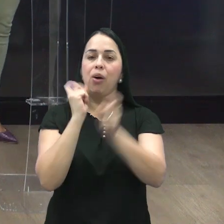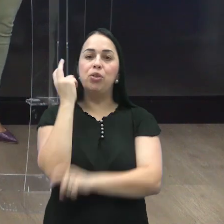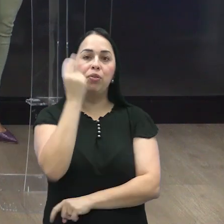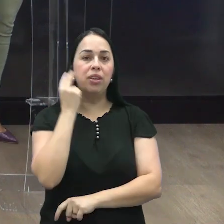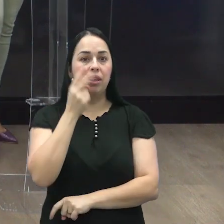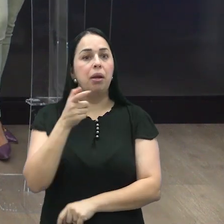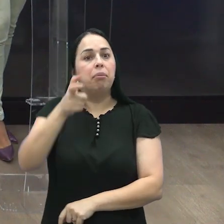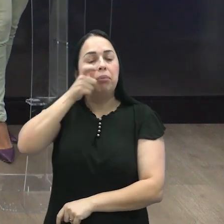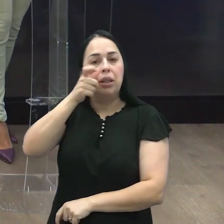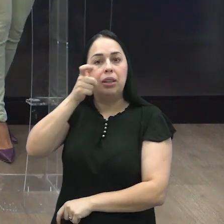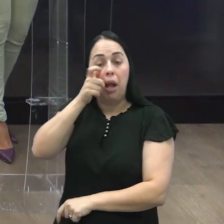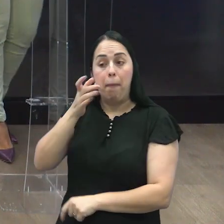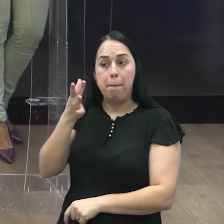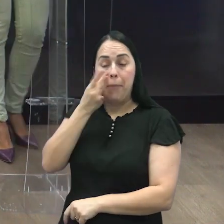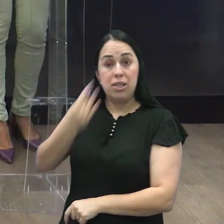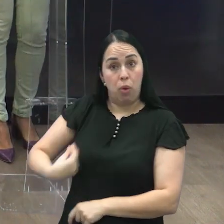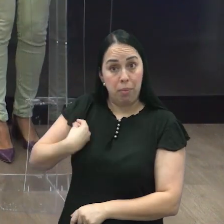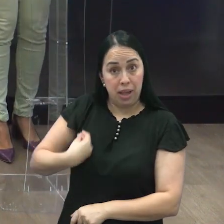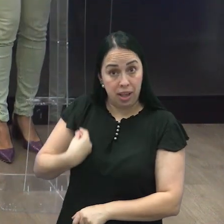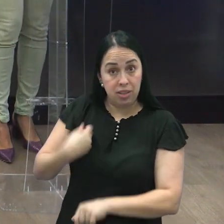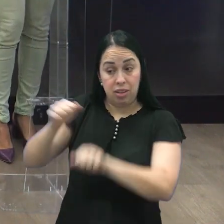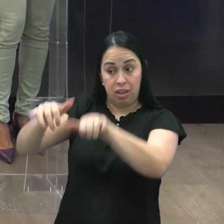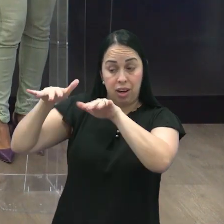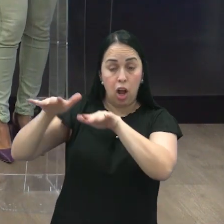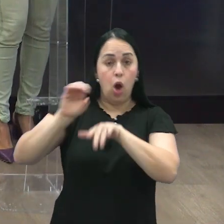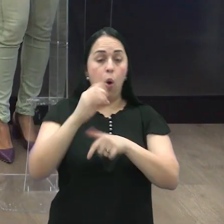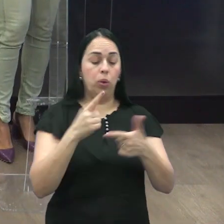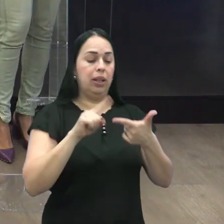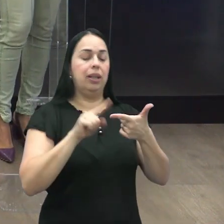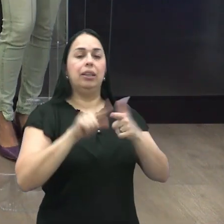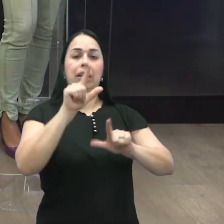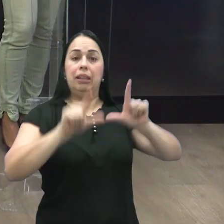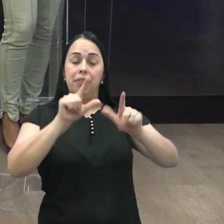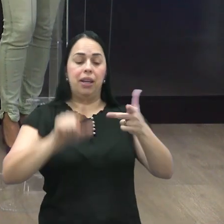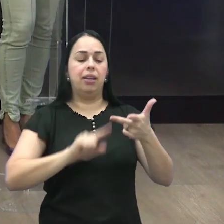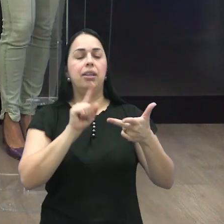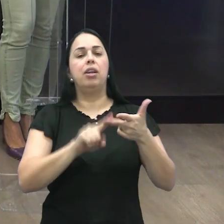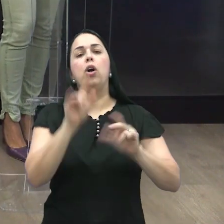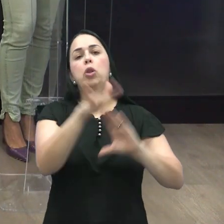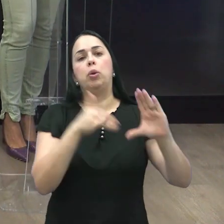tem sessão. Você pode acompanhar pessoalmente da galeria, pela TV ou